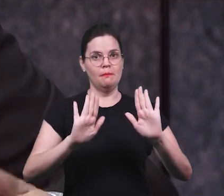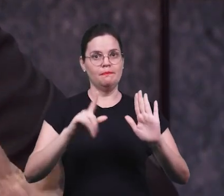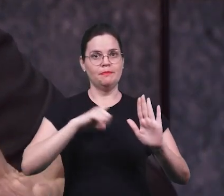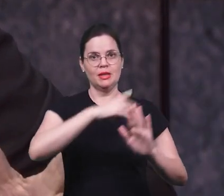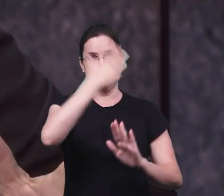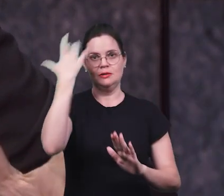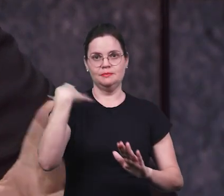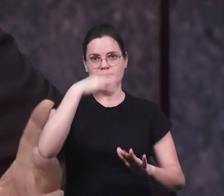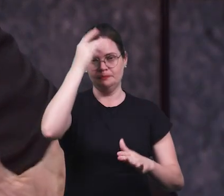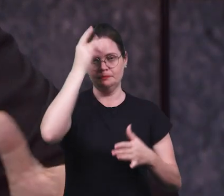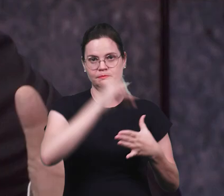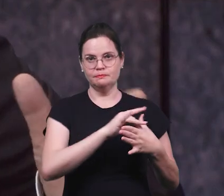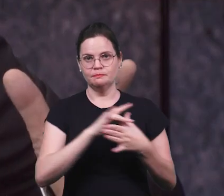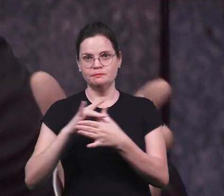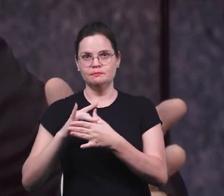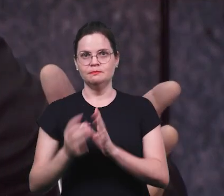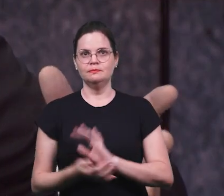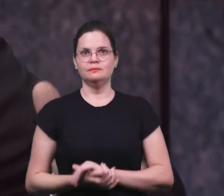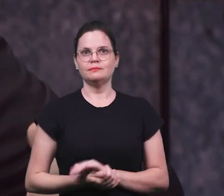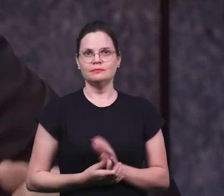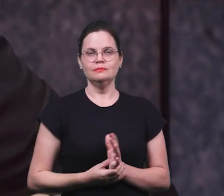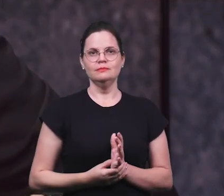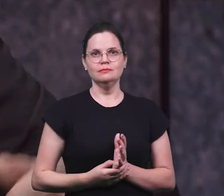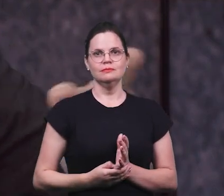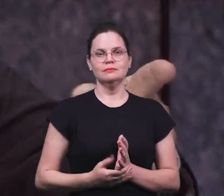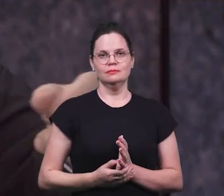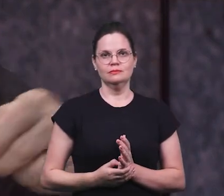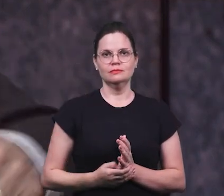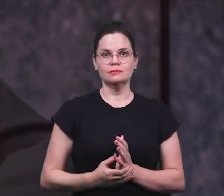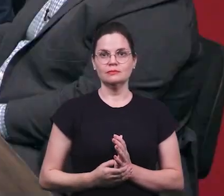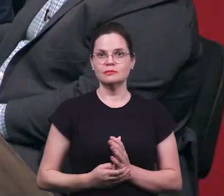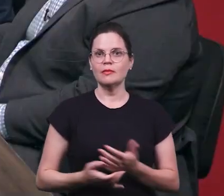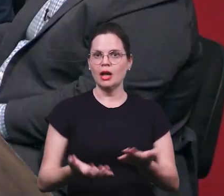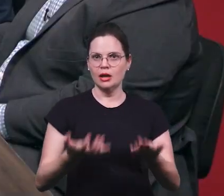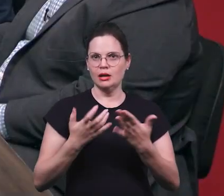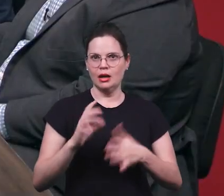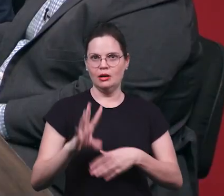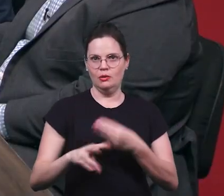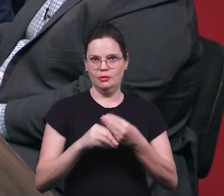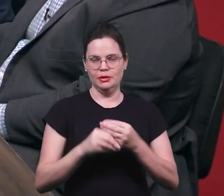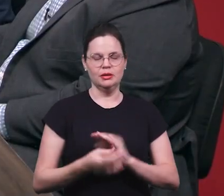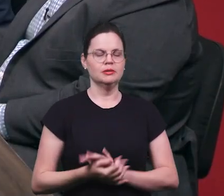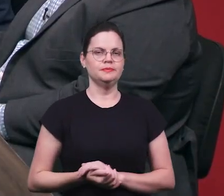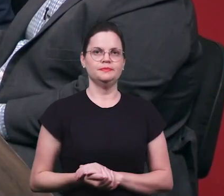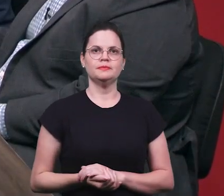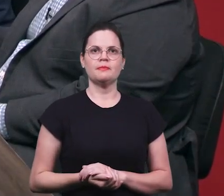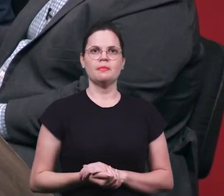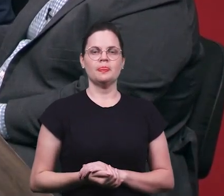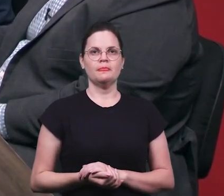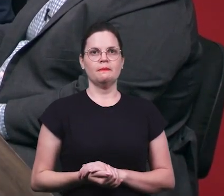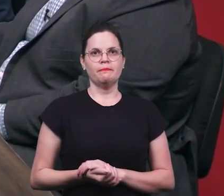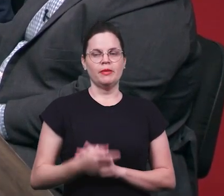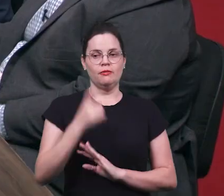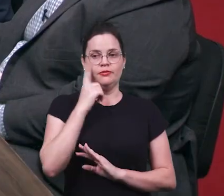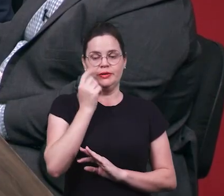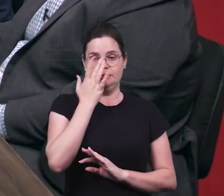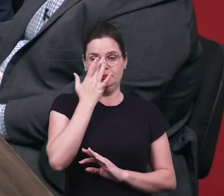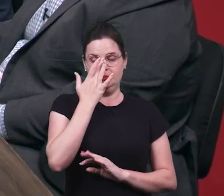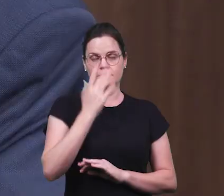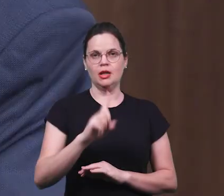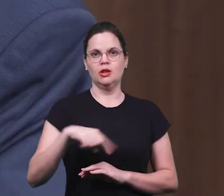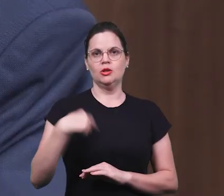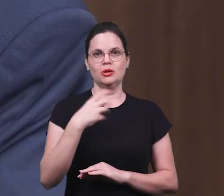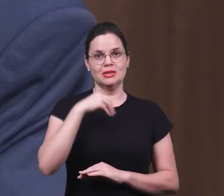alguma colocar? Eu penso que nós vamos ficar aqui no concílio. Eu queria fazer um comentário ainda aqui, Antônio Carlos, é o seguinte. Primeiro, a nossa experiência de